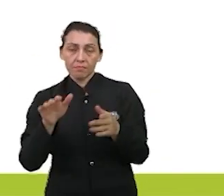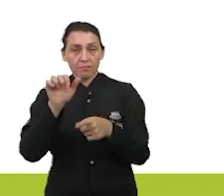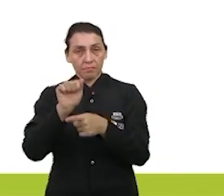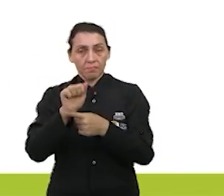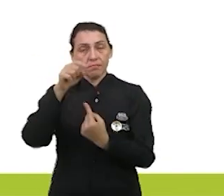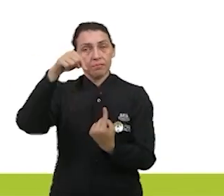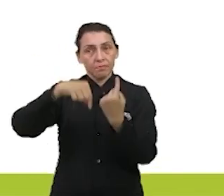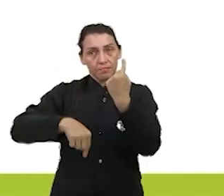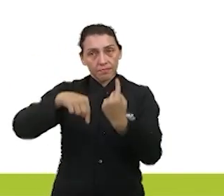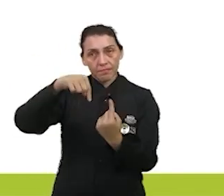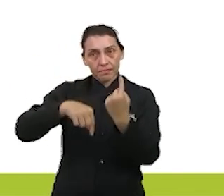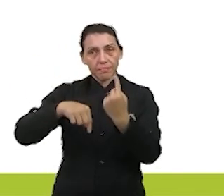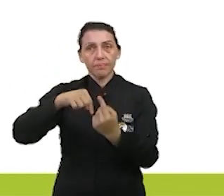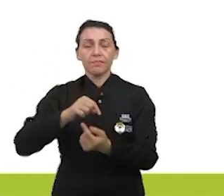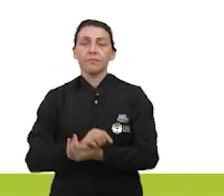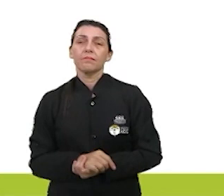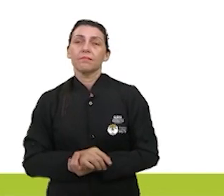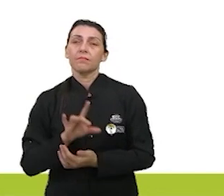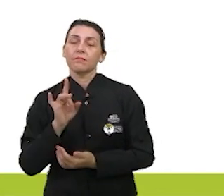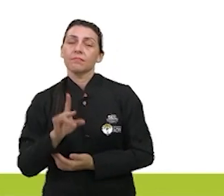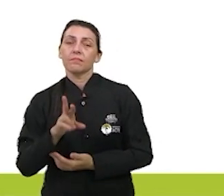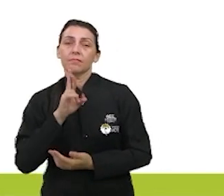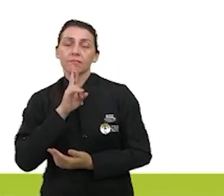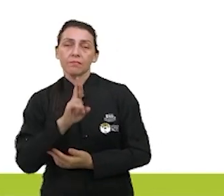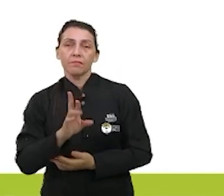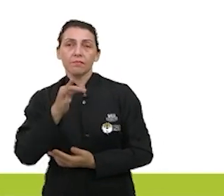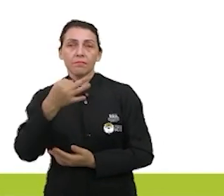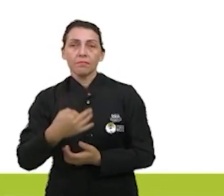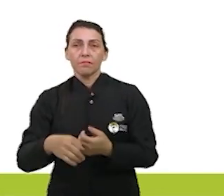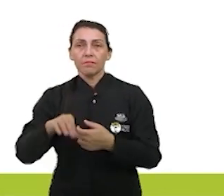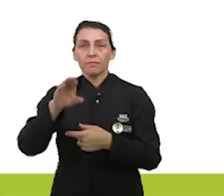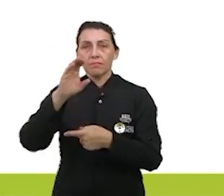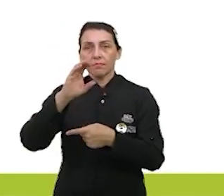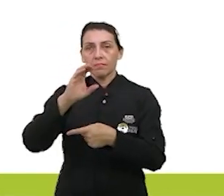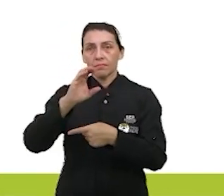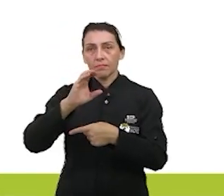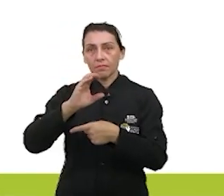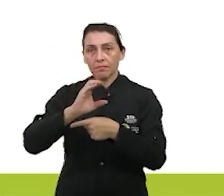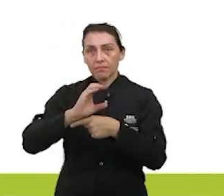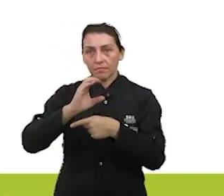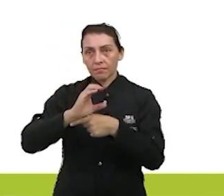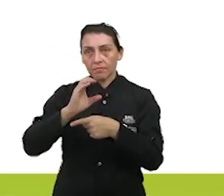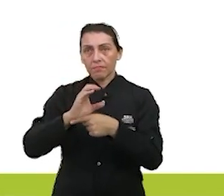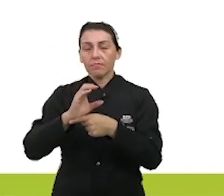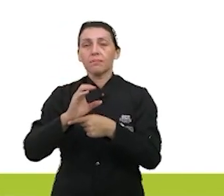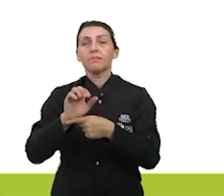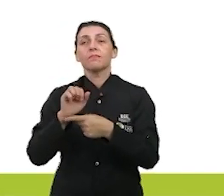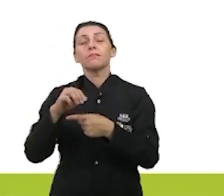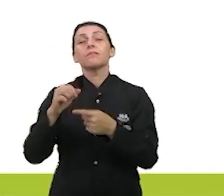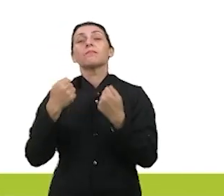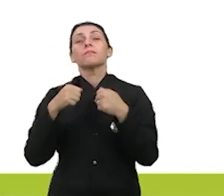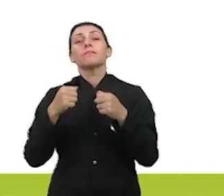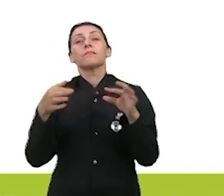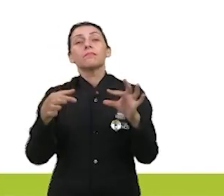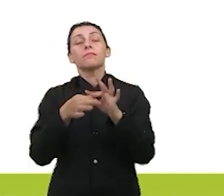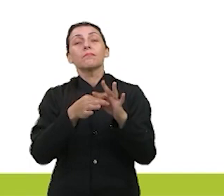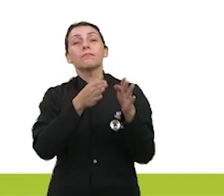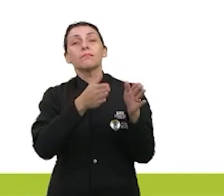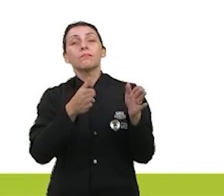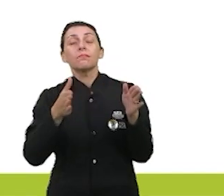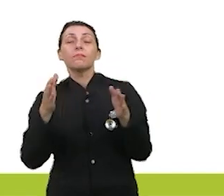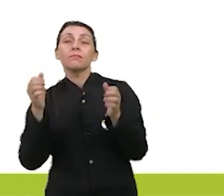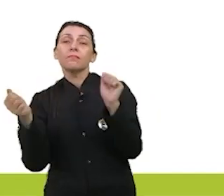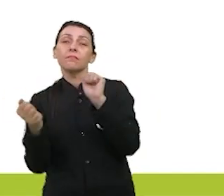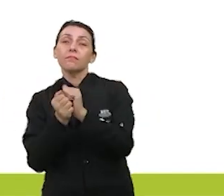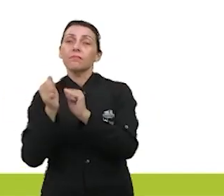A em paralelo, né? E aqui só uma observação, o amperímetro deve ser ligado em série com a